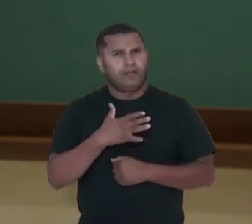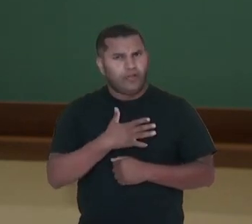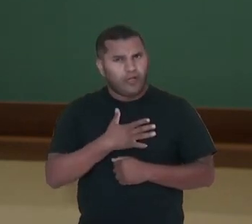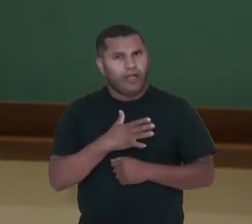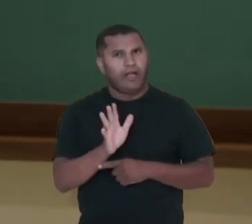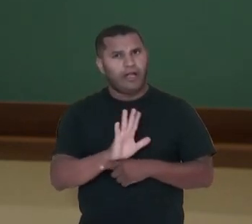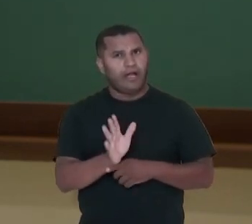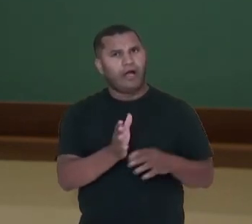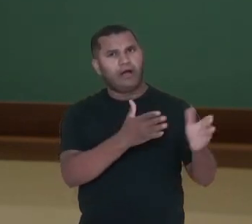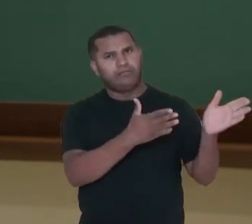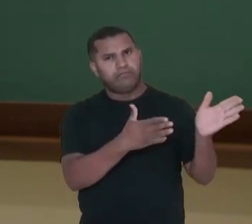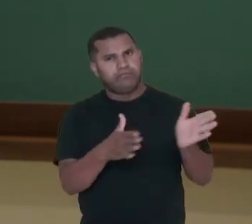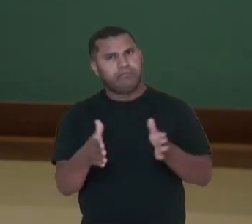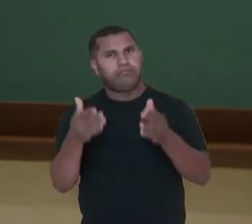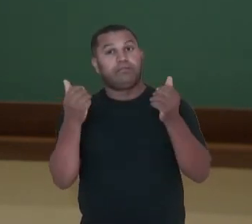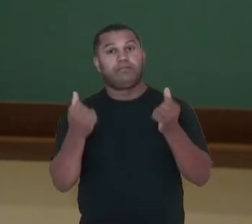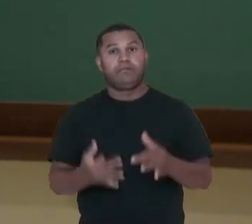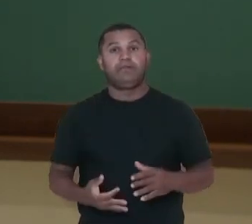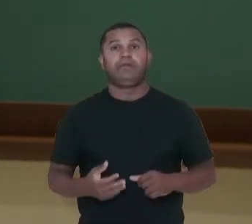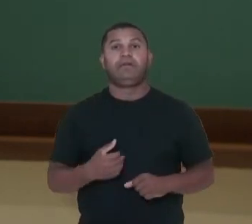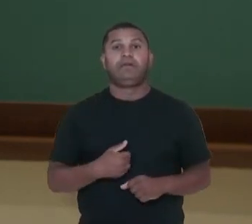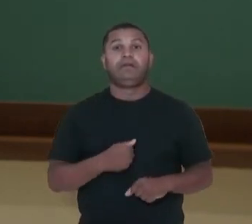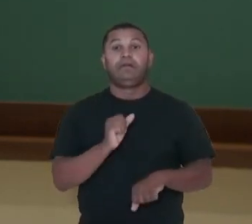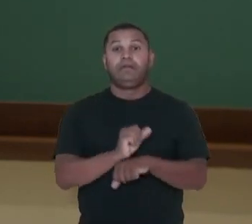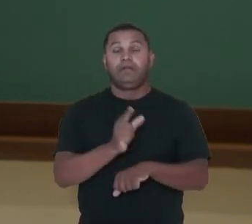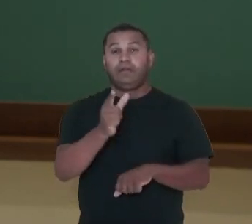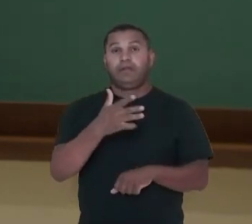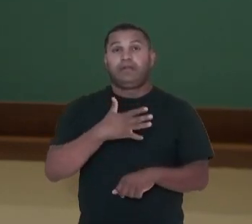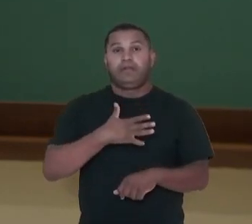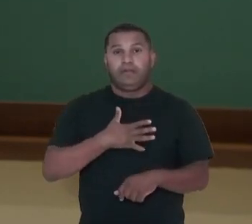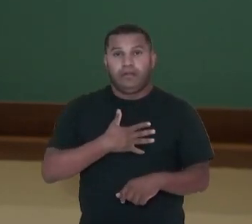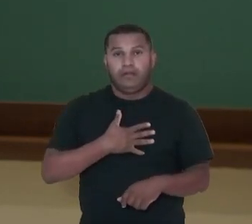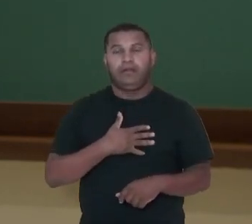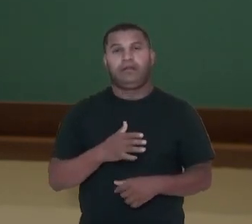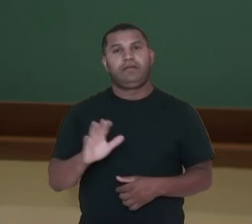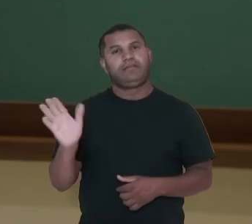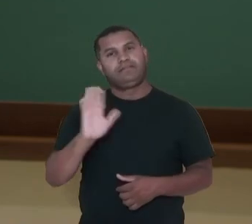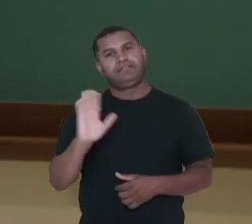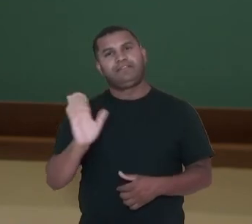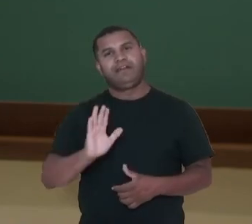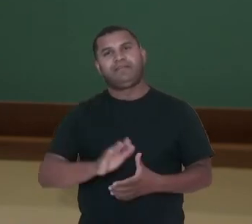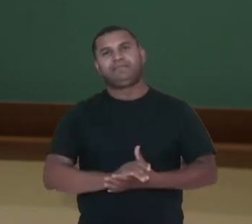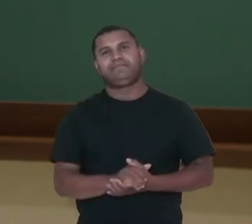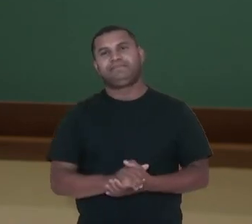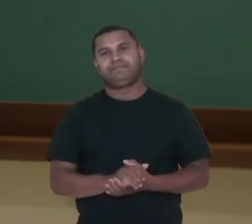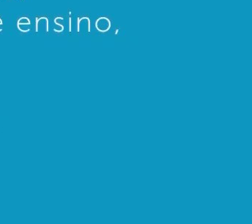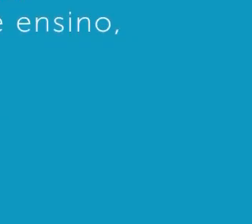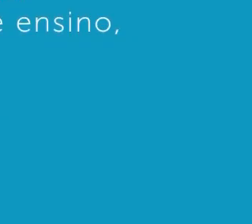maravilha! Espero que vocês fiquem muito bem. Até breve. Tchau, tchau.